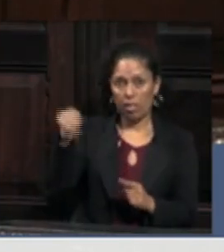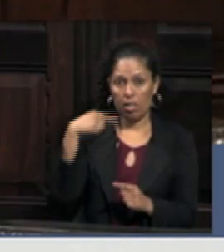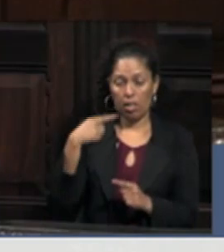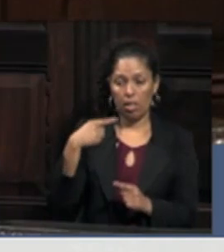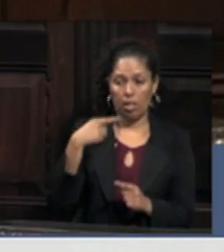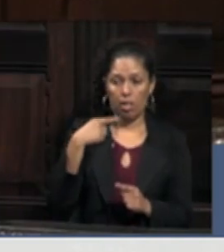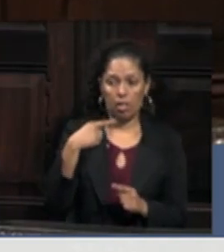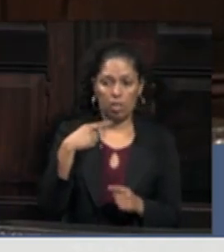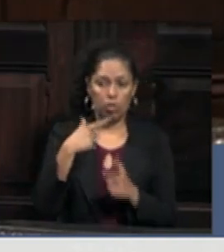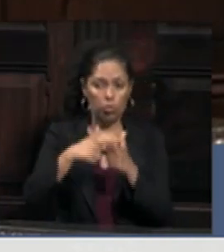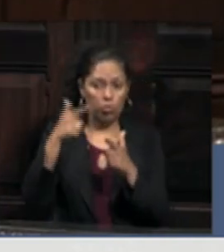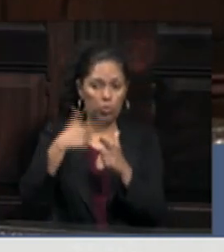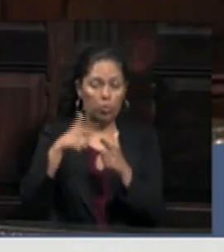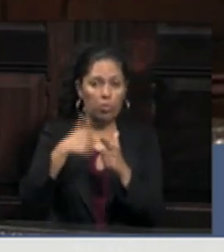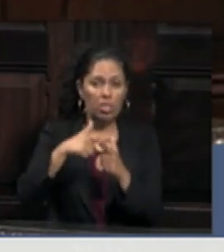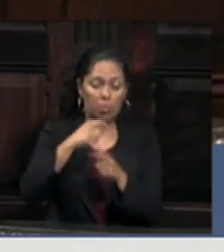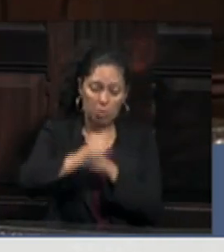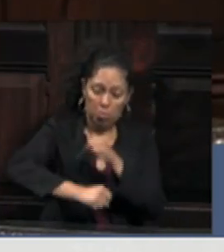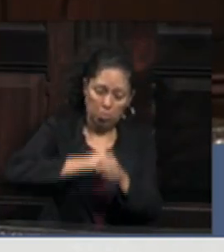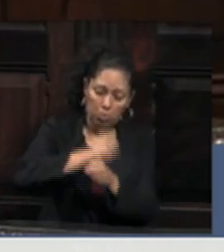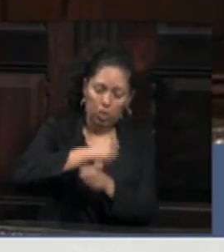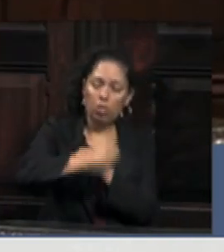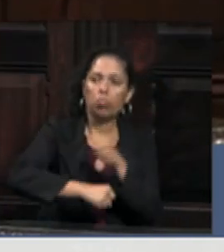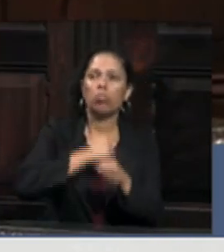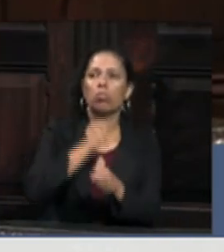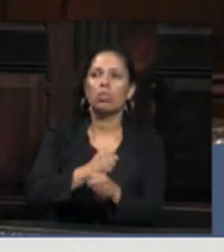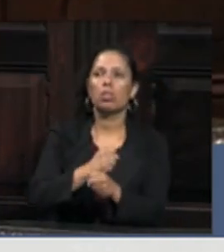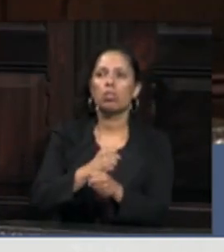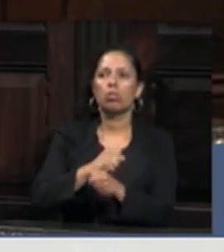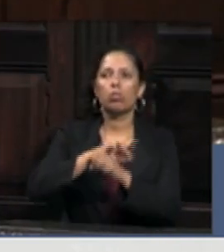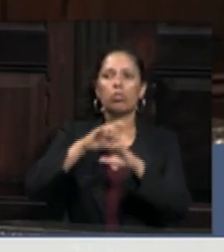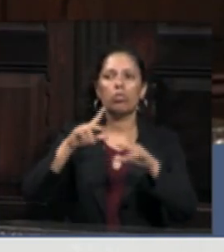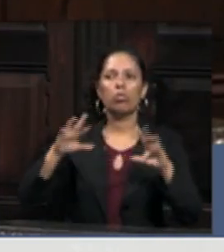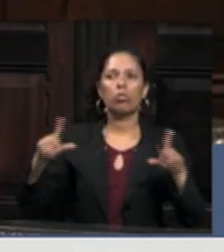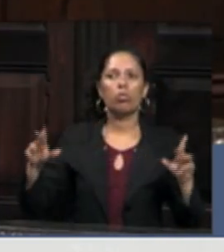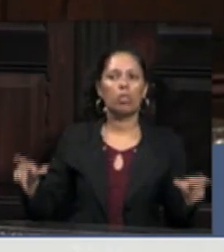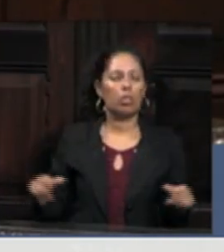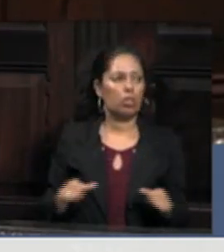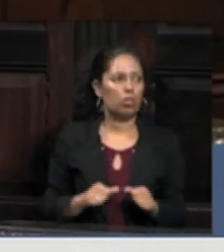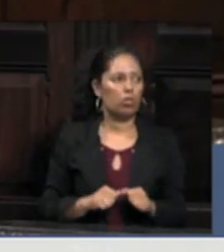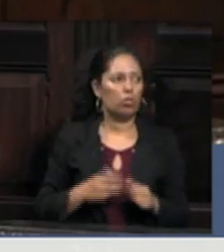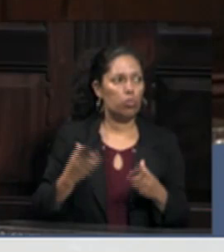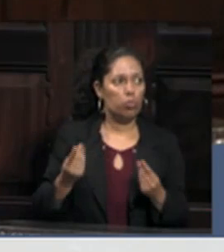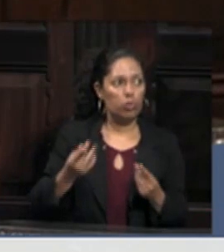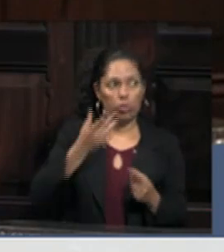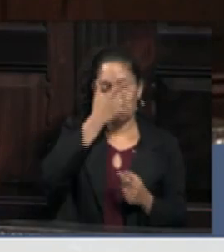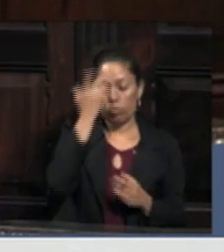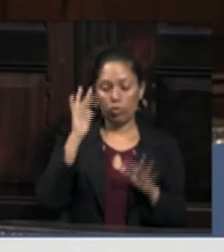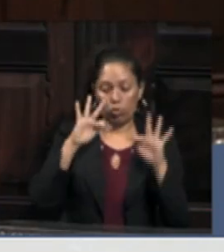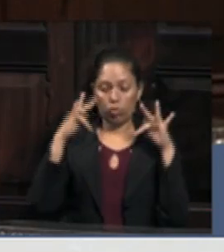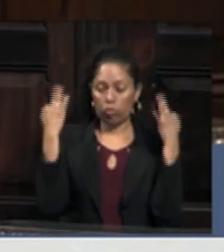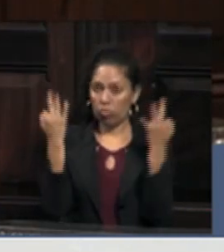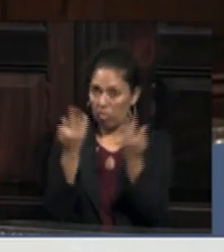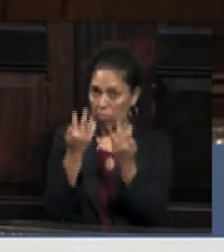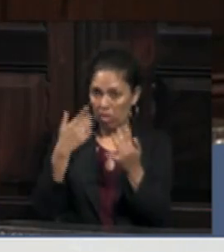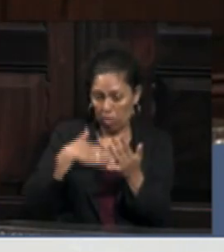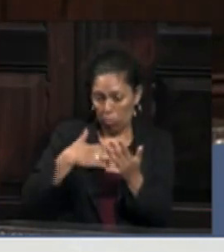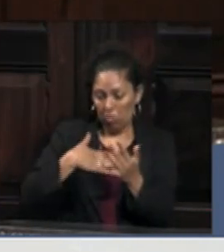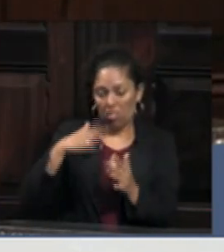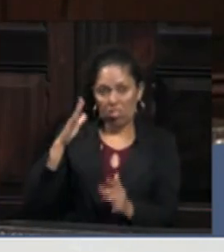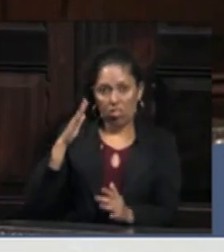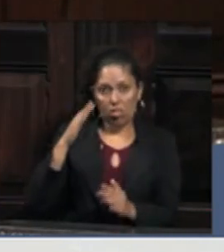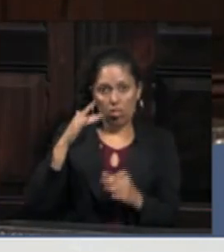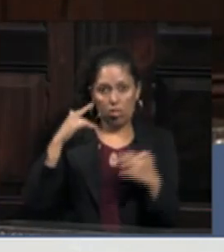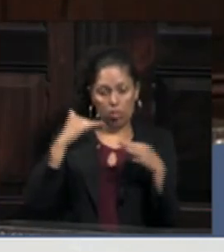acometeram nos últimos anos e que ficaram sem receber o aluguel social. Muitas delas, inclusive, da minha cidade, Niterói,